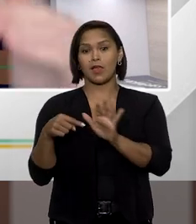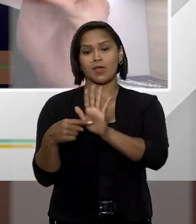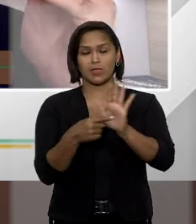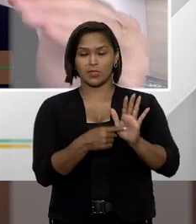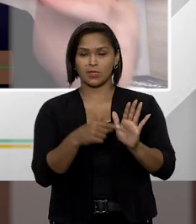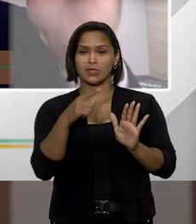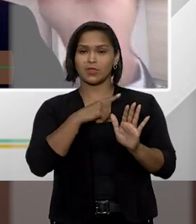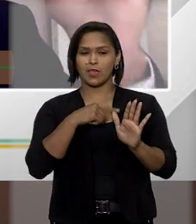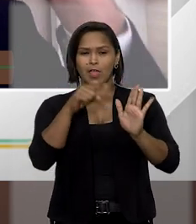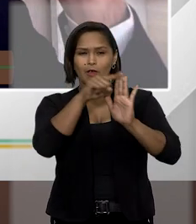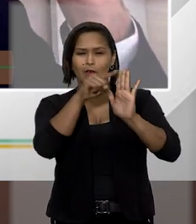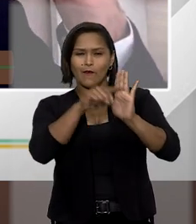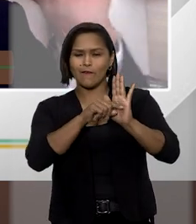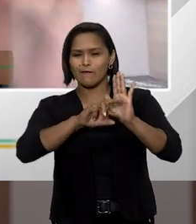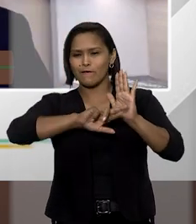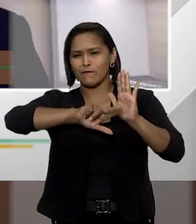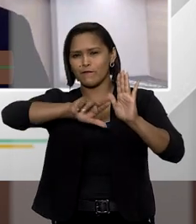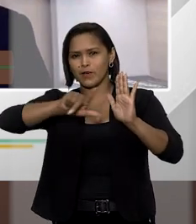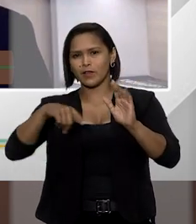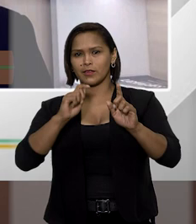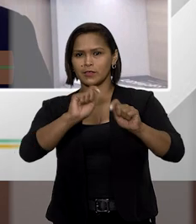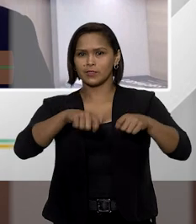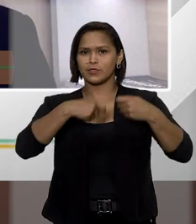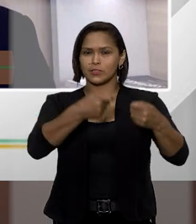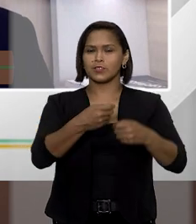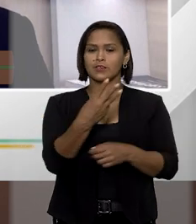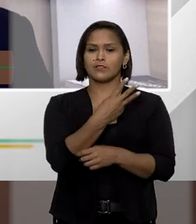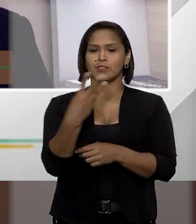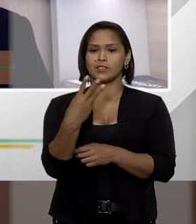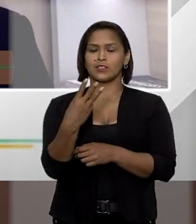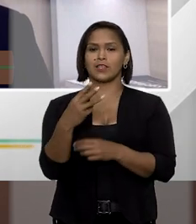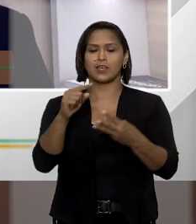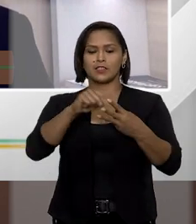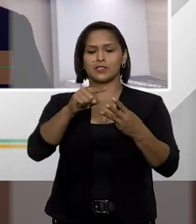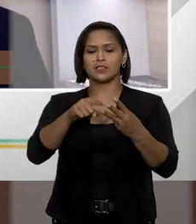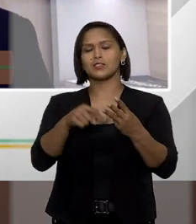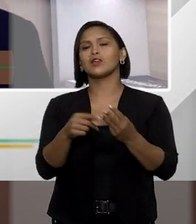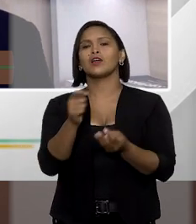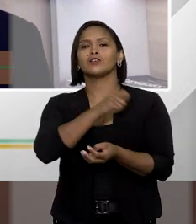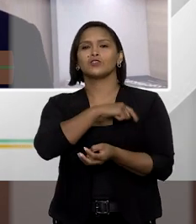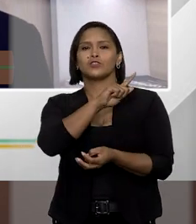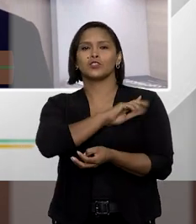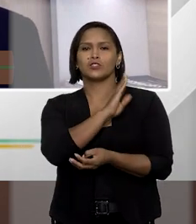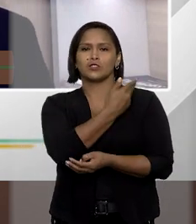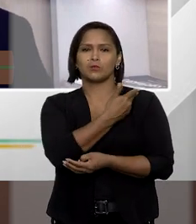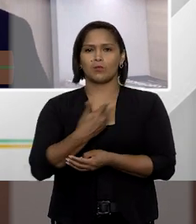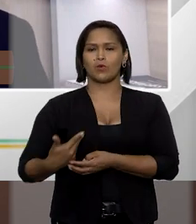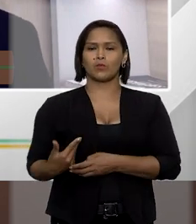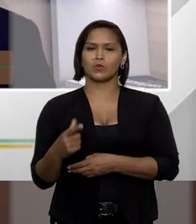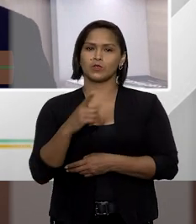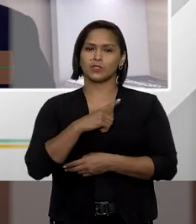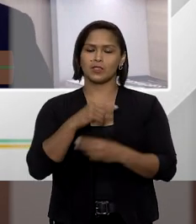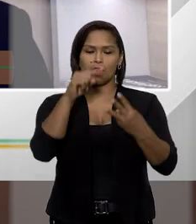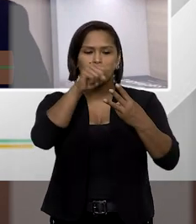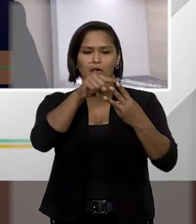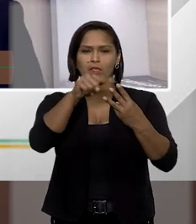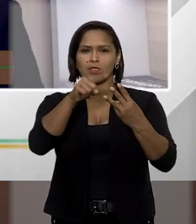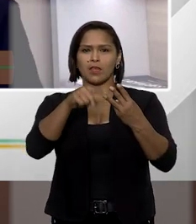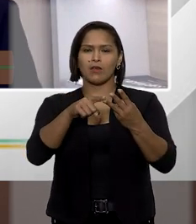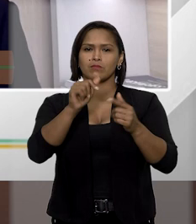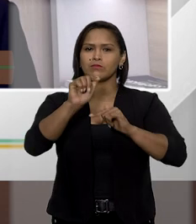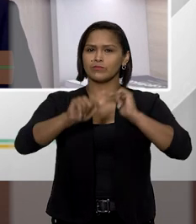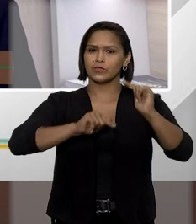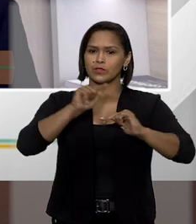Traz diversas linhas de defesa, três que ela nomina, de agentes públicos que têm cada um a